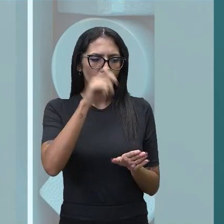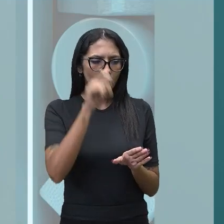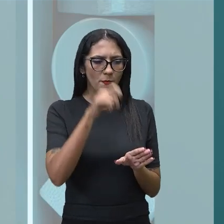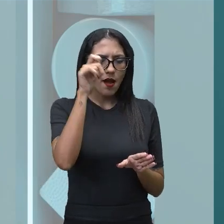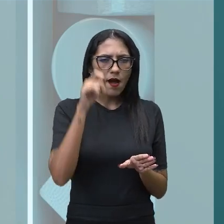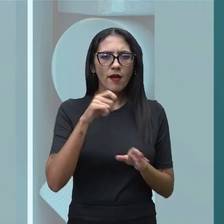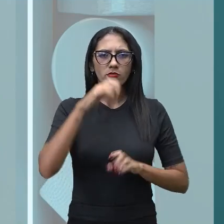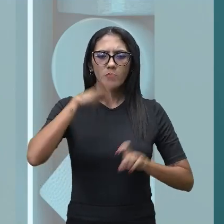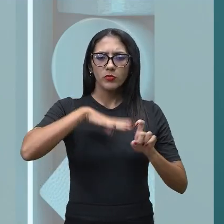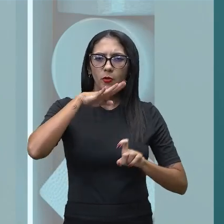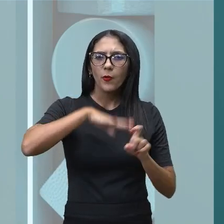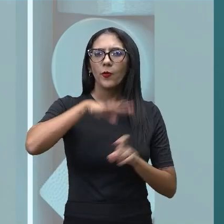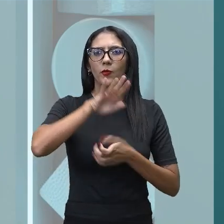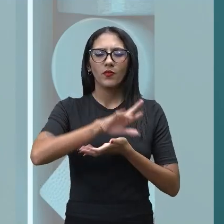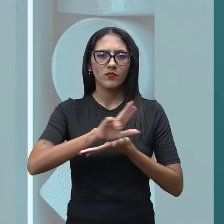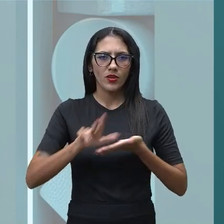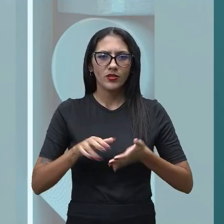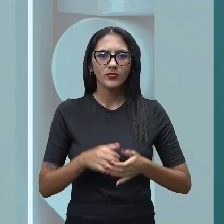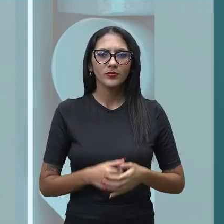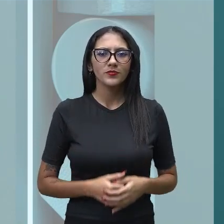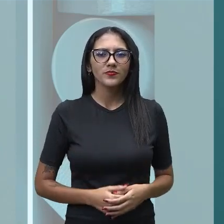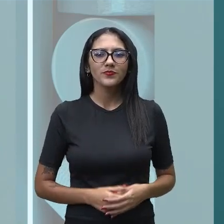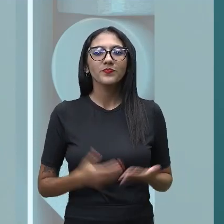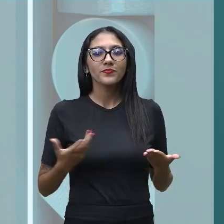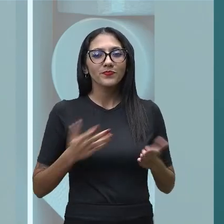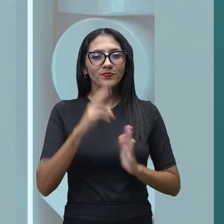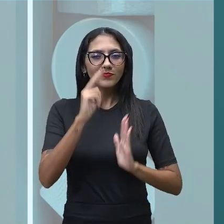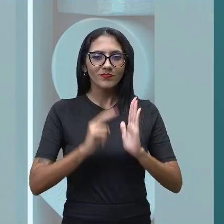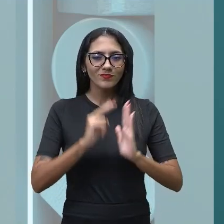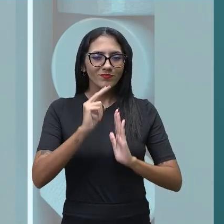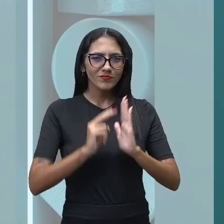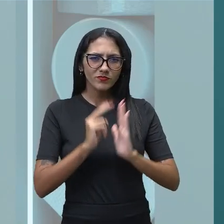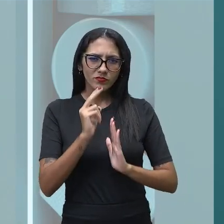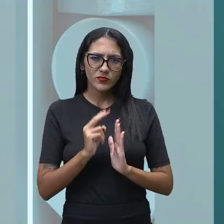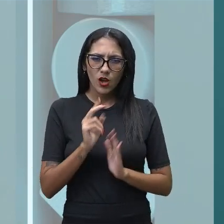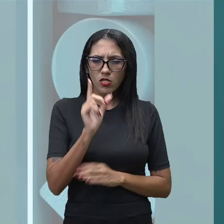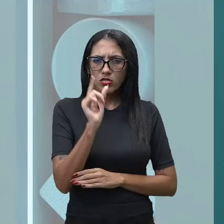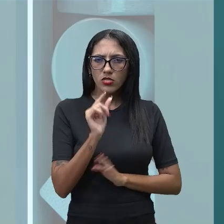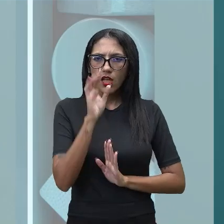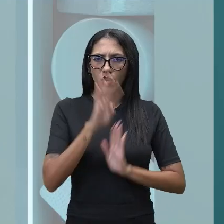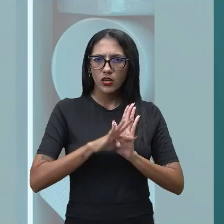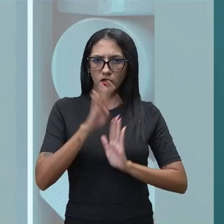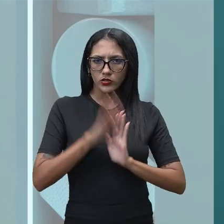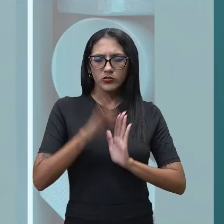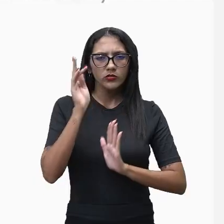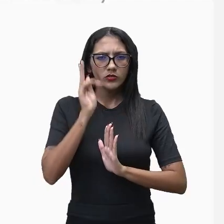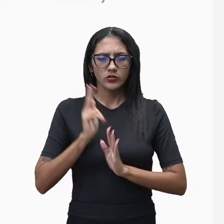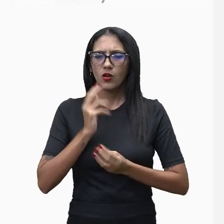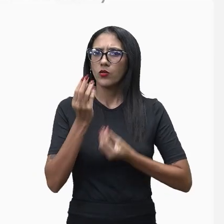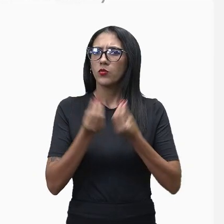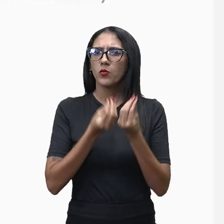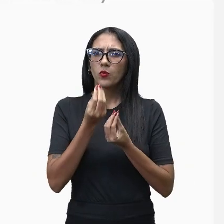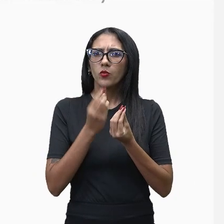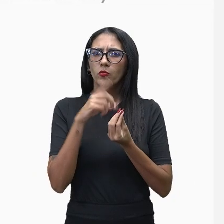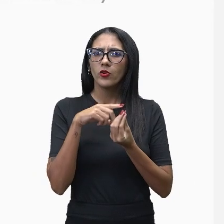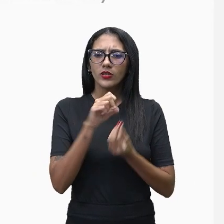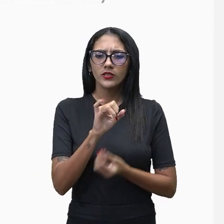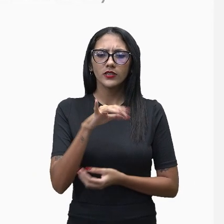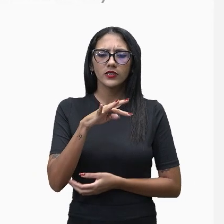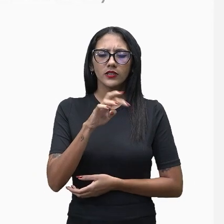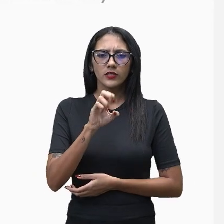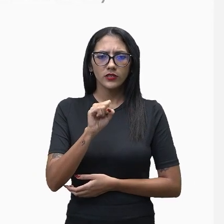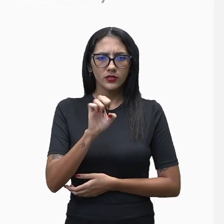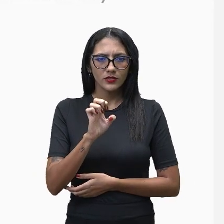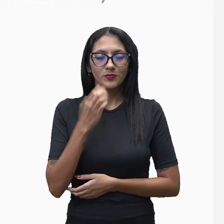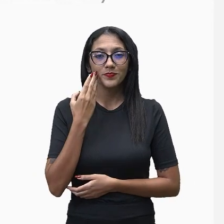mitológicos também. Então vamos ler um trecho da obra Os Lusíadas e observar como a síntese foi utilizada nesse texto.